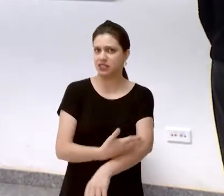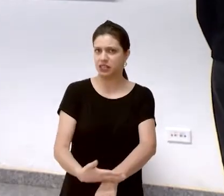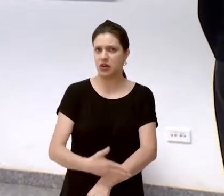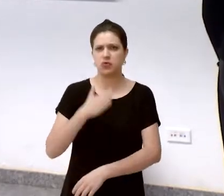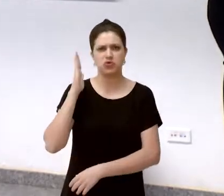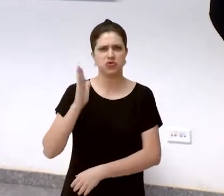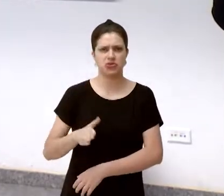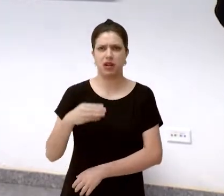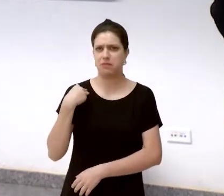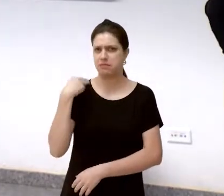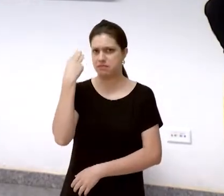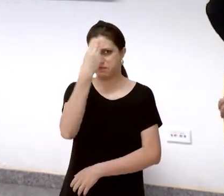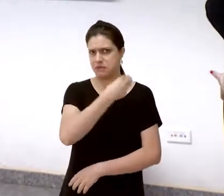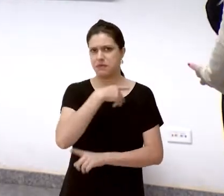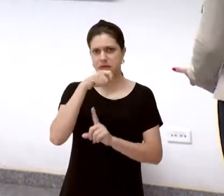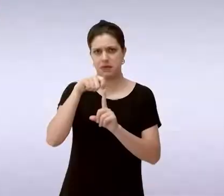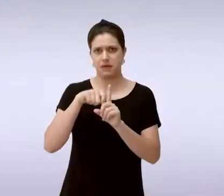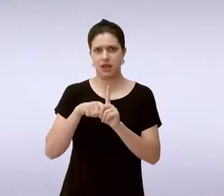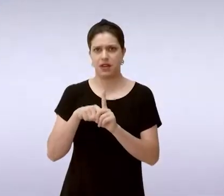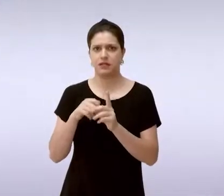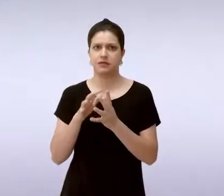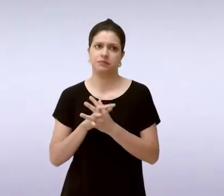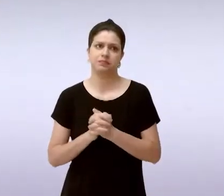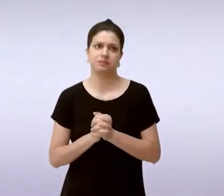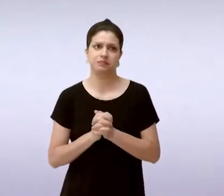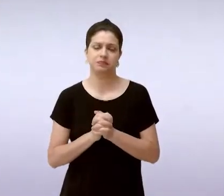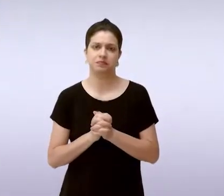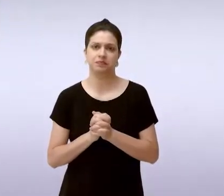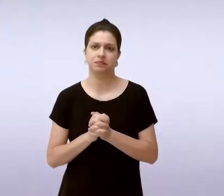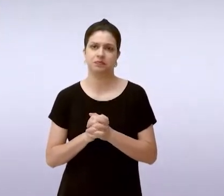sessão desde maio.